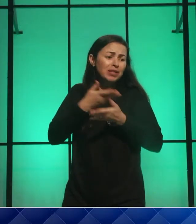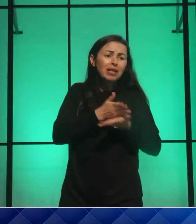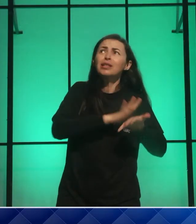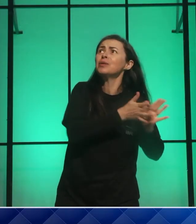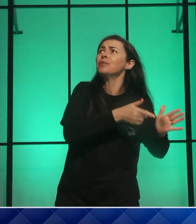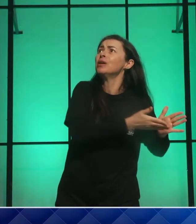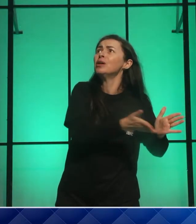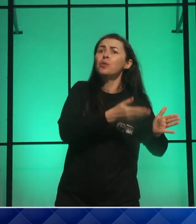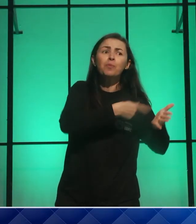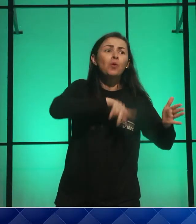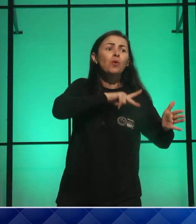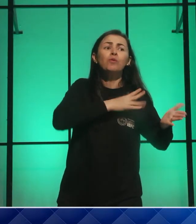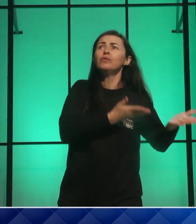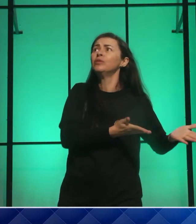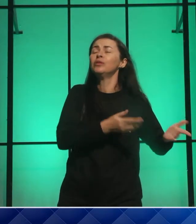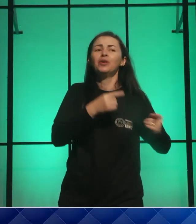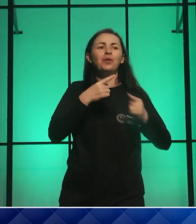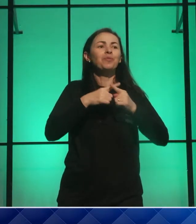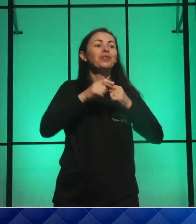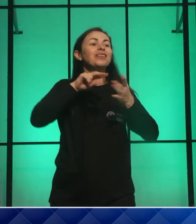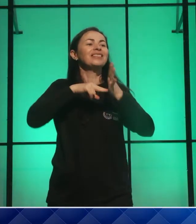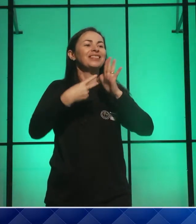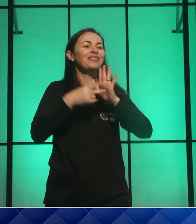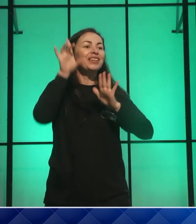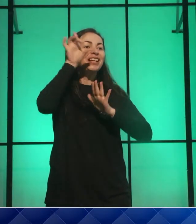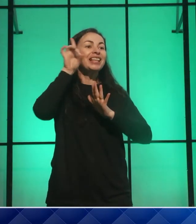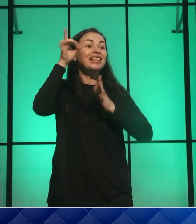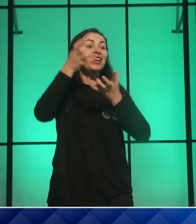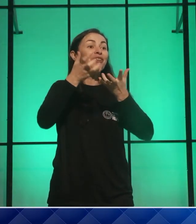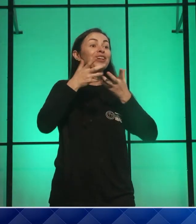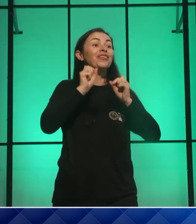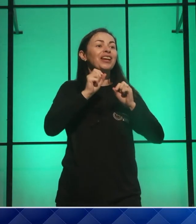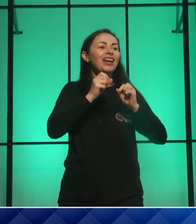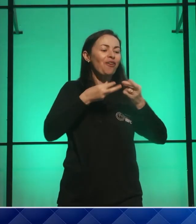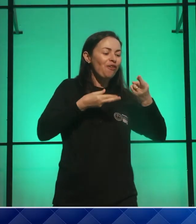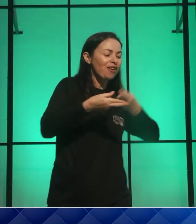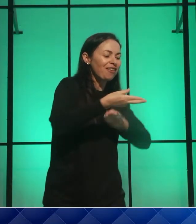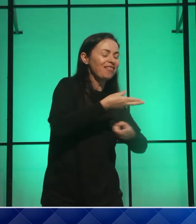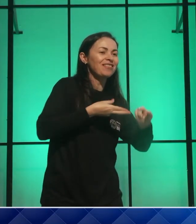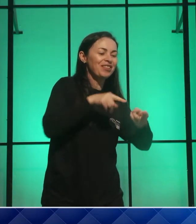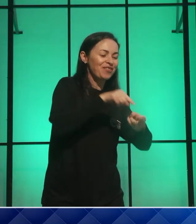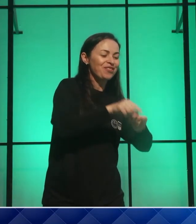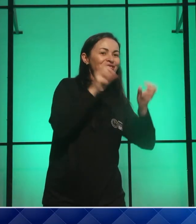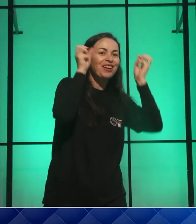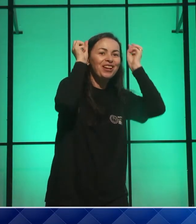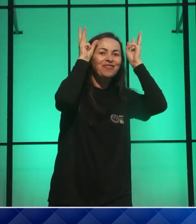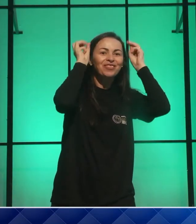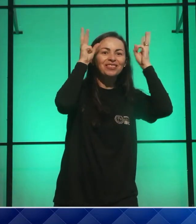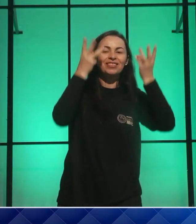Em outras palavras, Deus queria ter um relacionamento com Moisés.